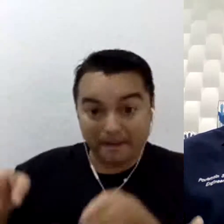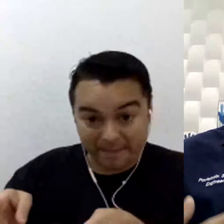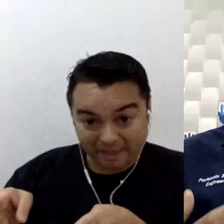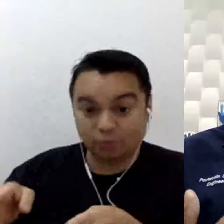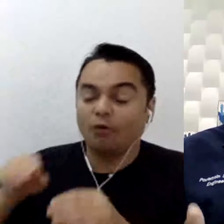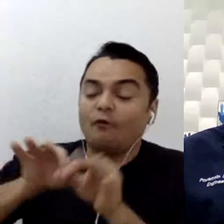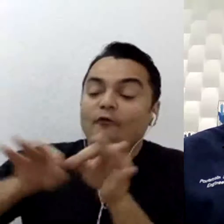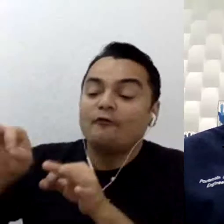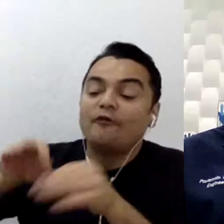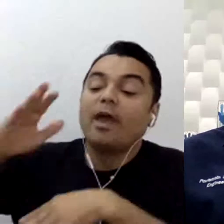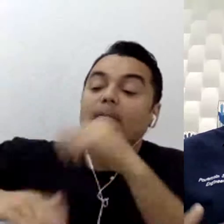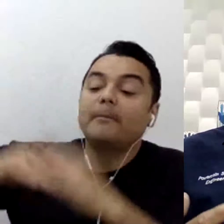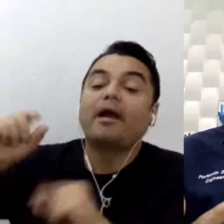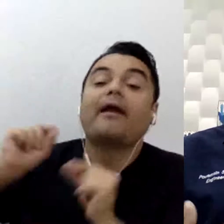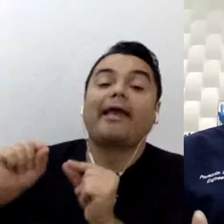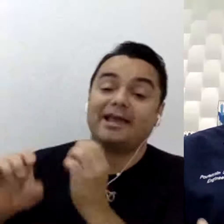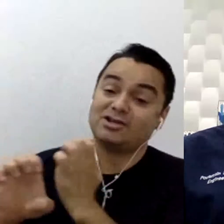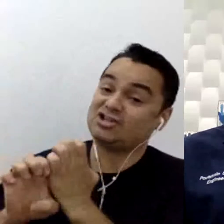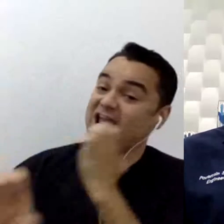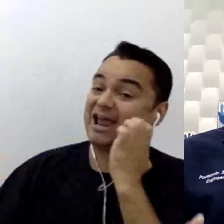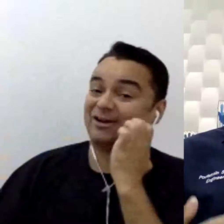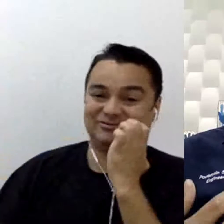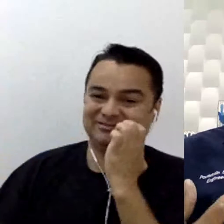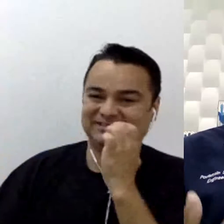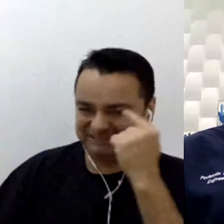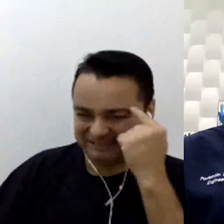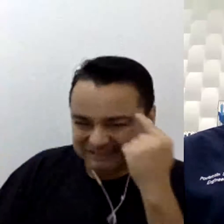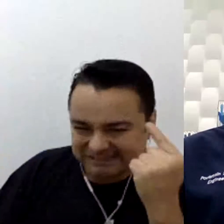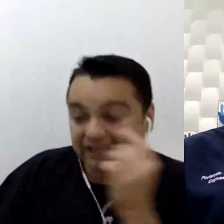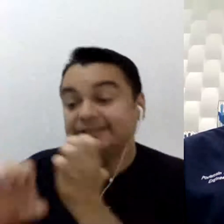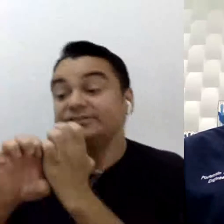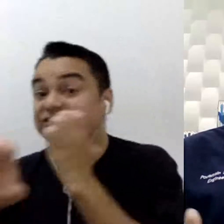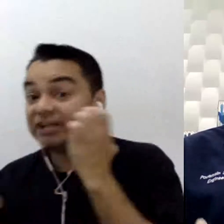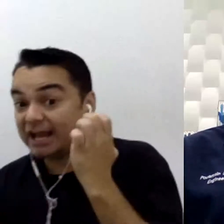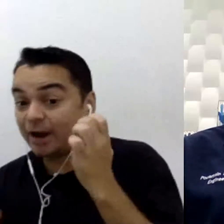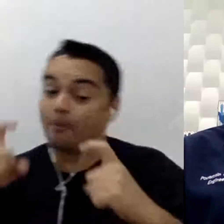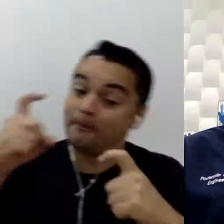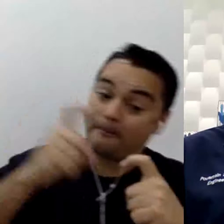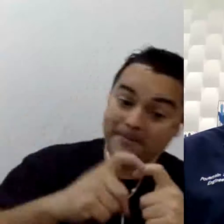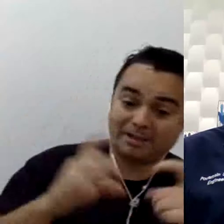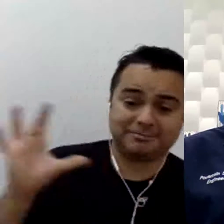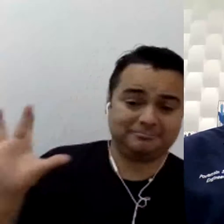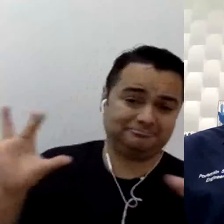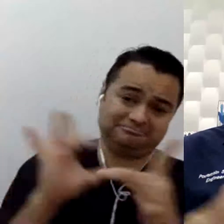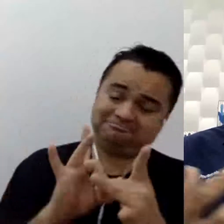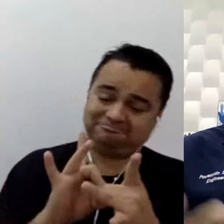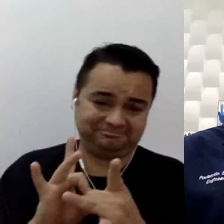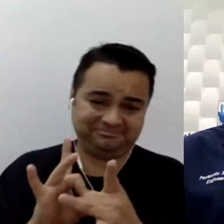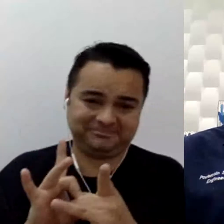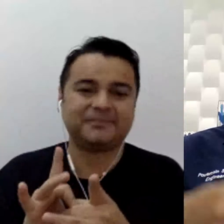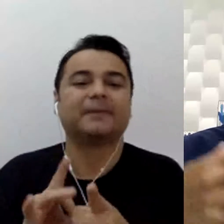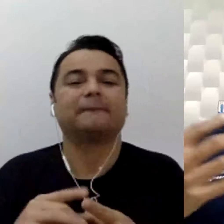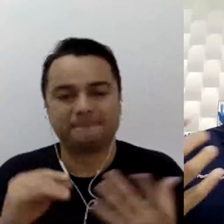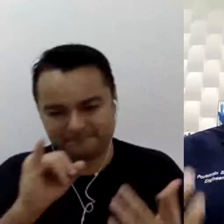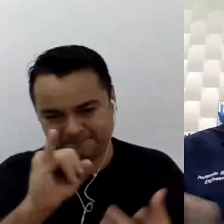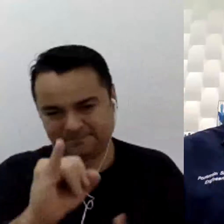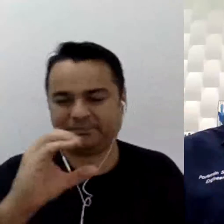desenvolvido por vários engenheiros que estudaram tecnologias, aplicaram conceitos,